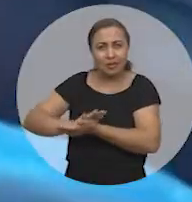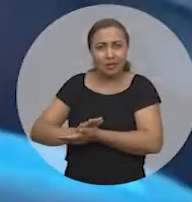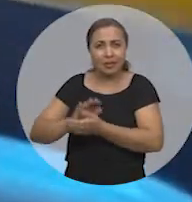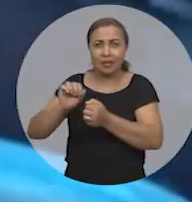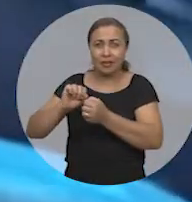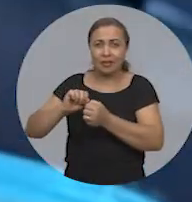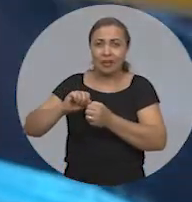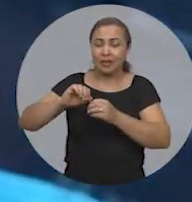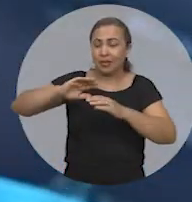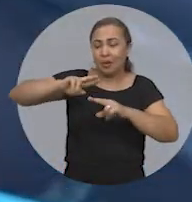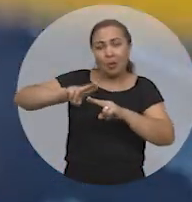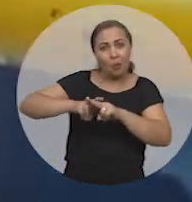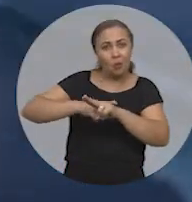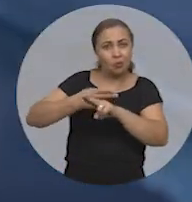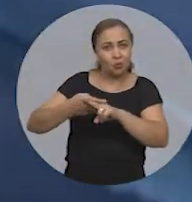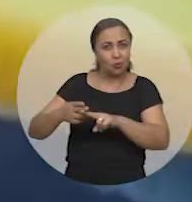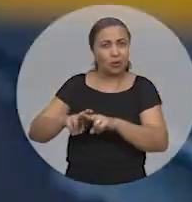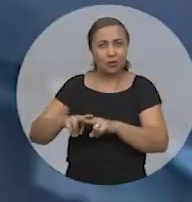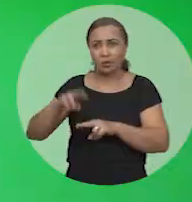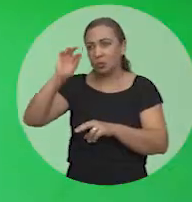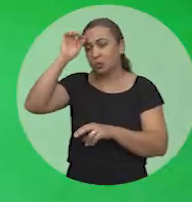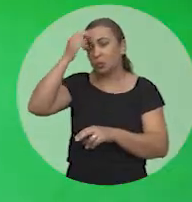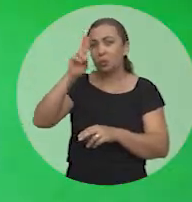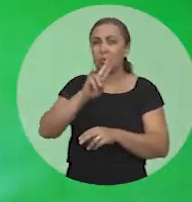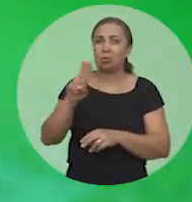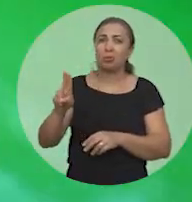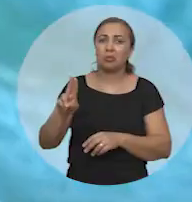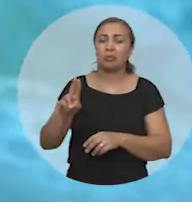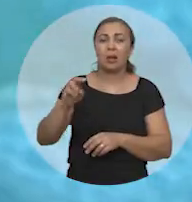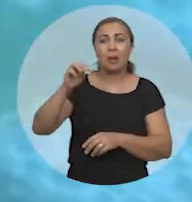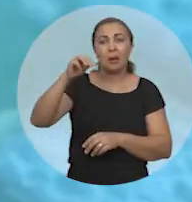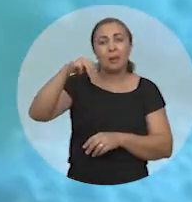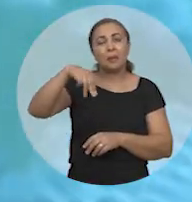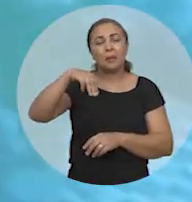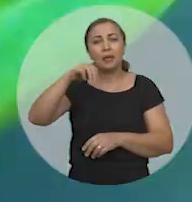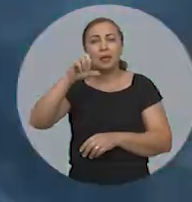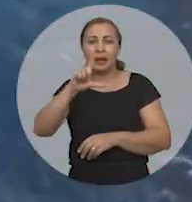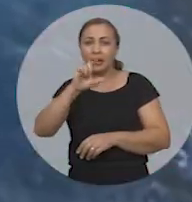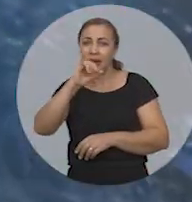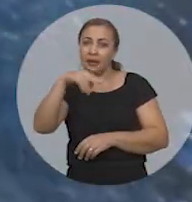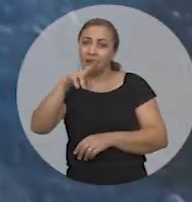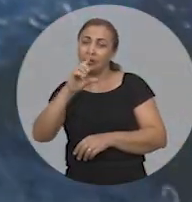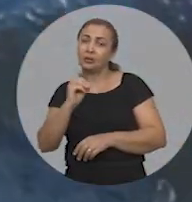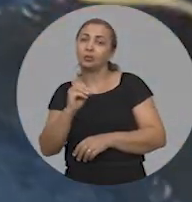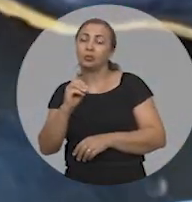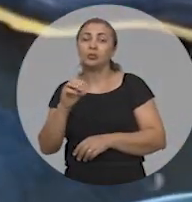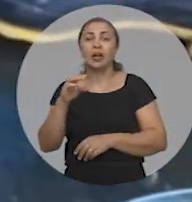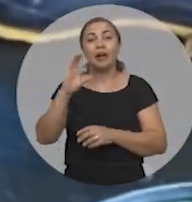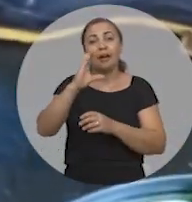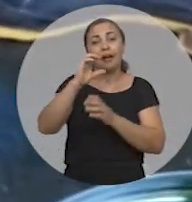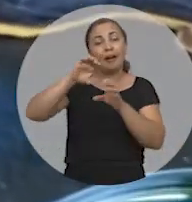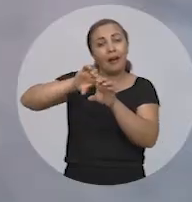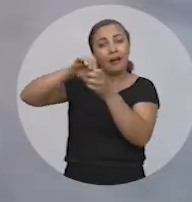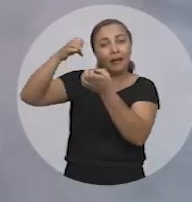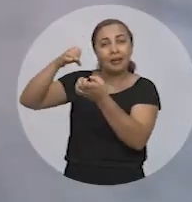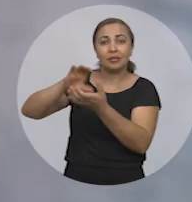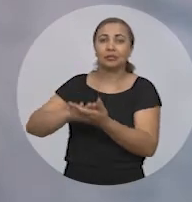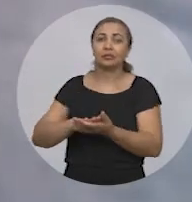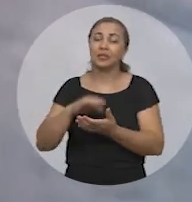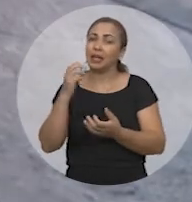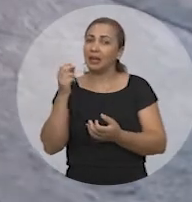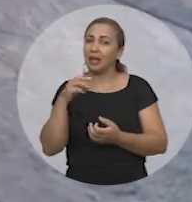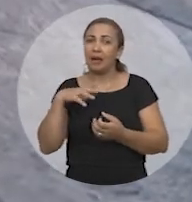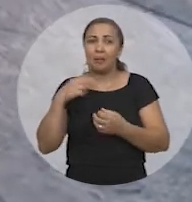prensadas, e é recolhido um líquido mucilaginoso denominado mel de cacau. Esse líquido, ele é rico em açúcares e